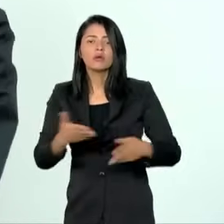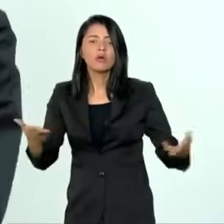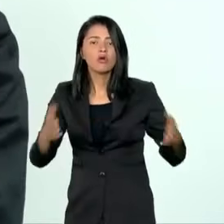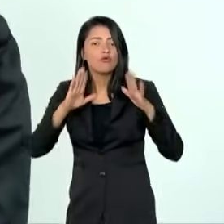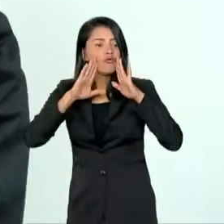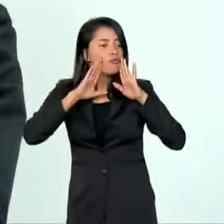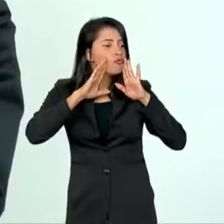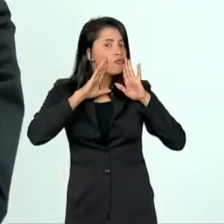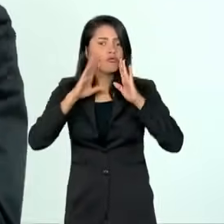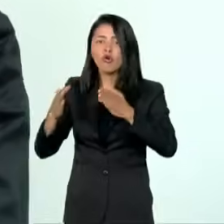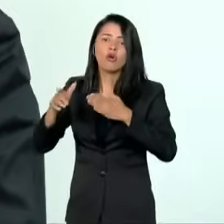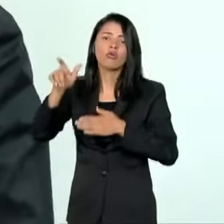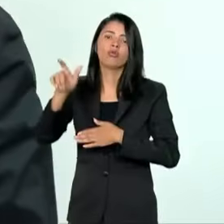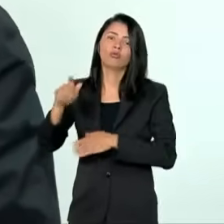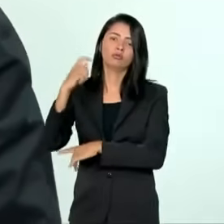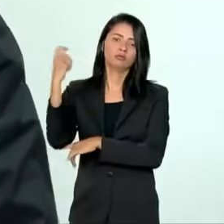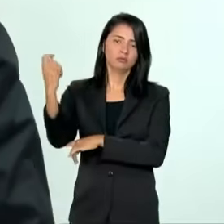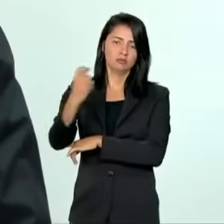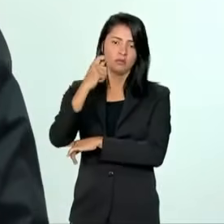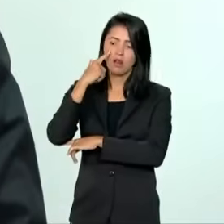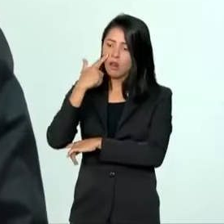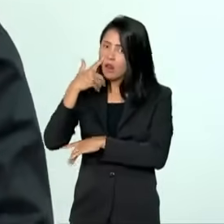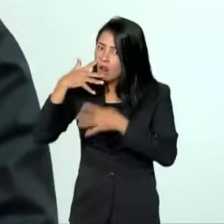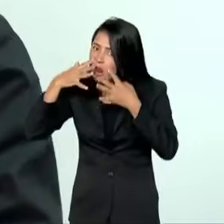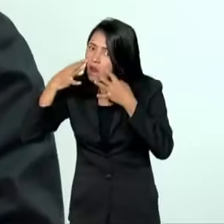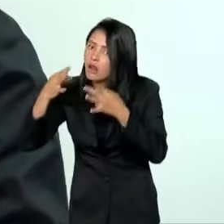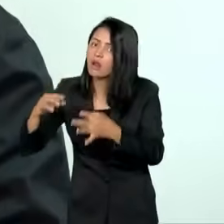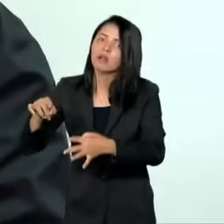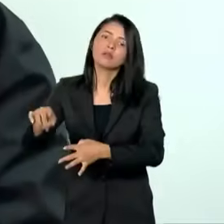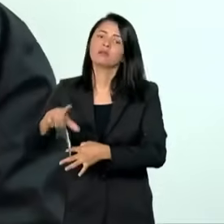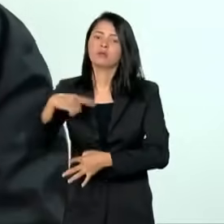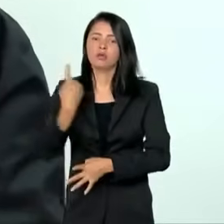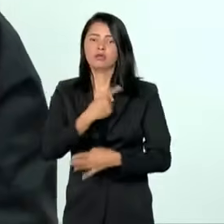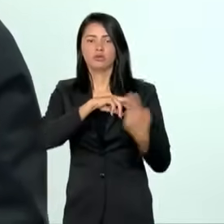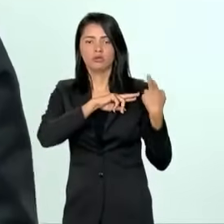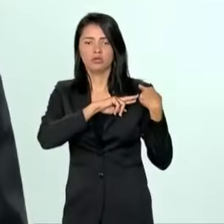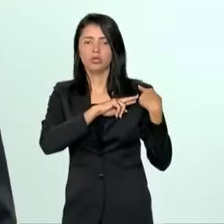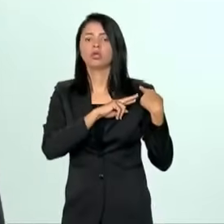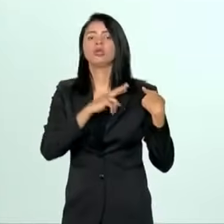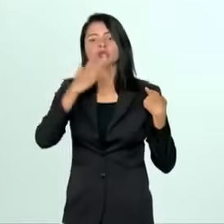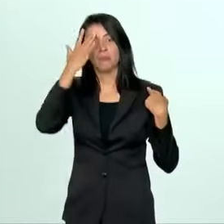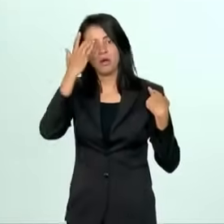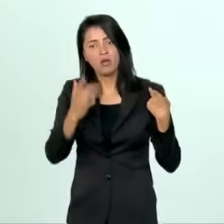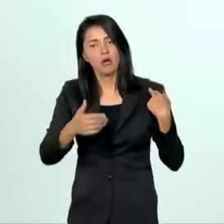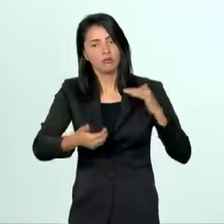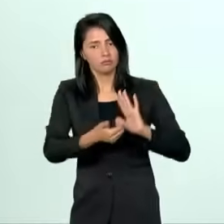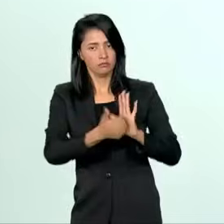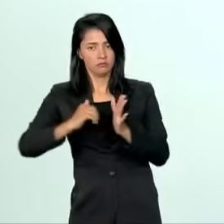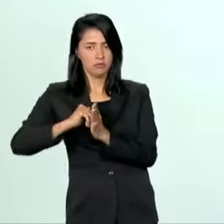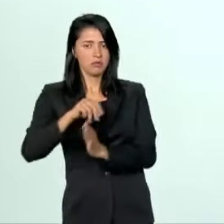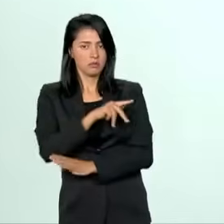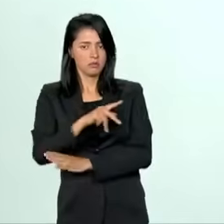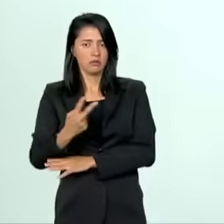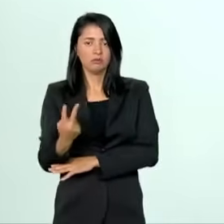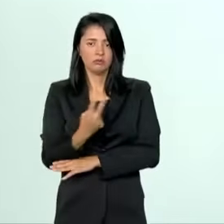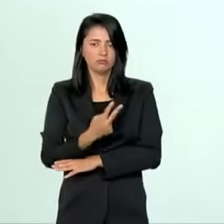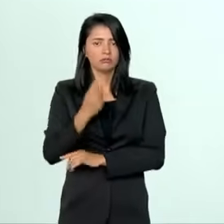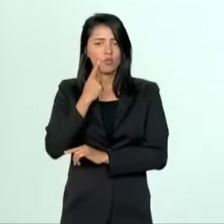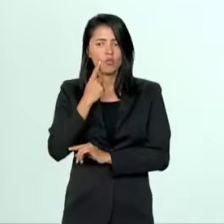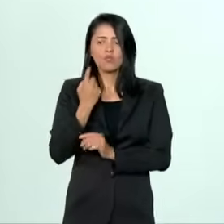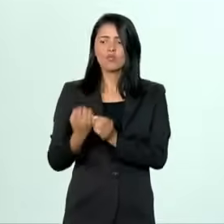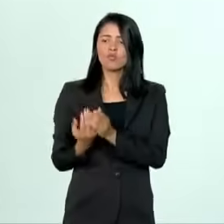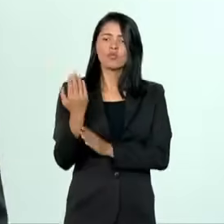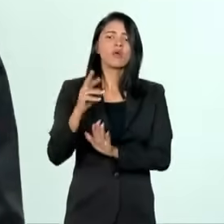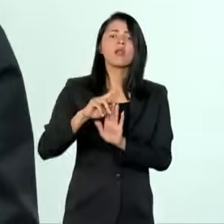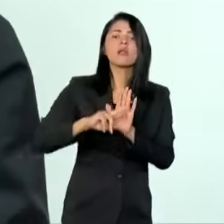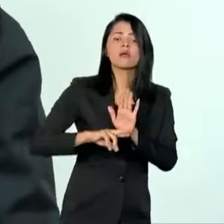focadas prioritariamente para o Rio Grande do Sul. E nos cabe, presidente Arthur Lira, a partir de amanhã, definirmos quais as regras